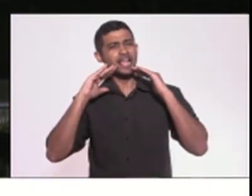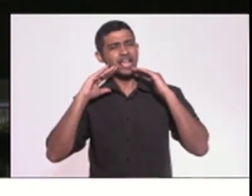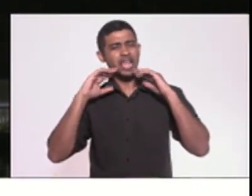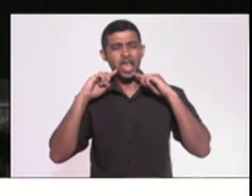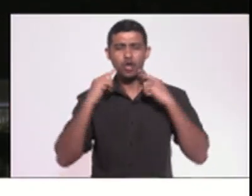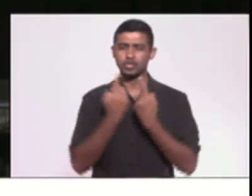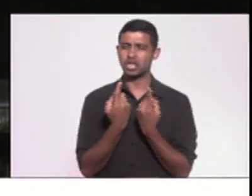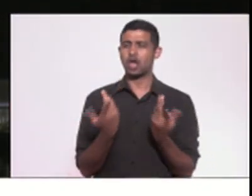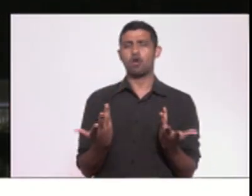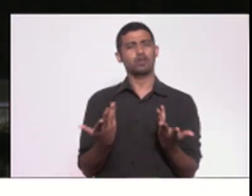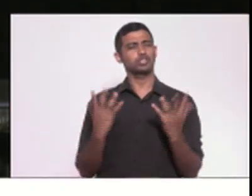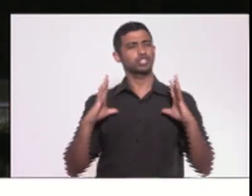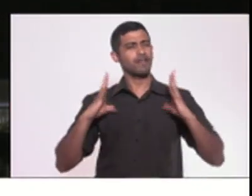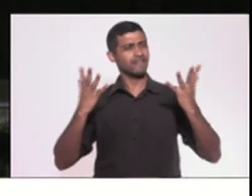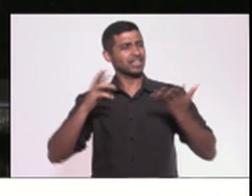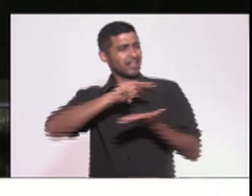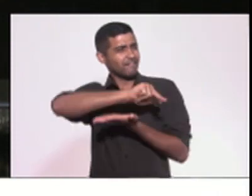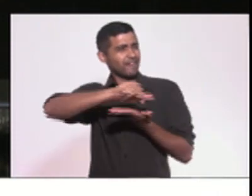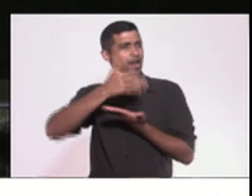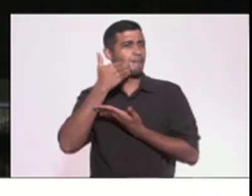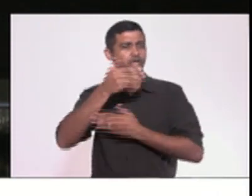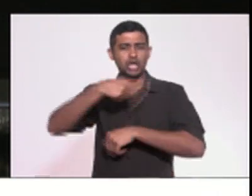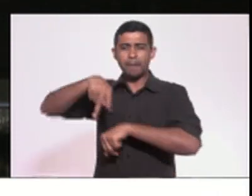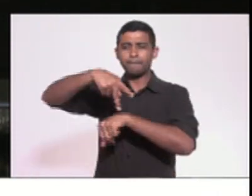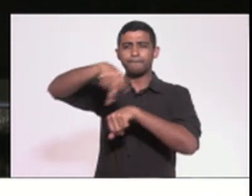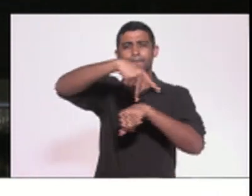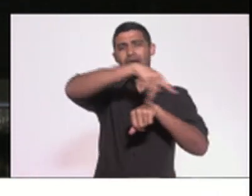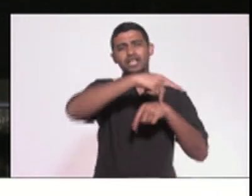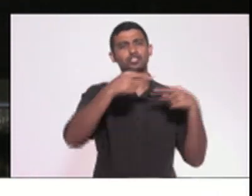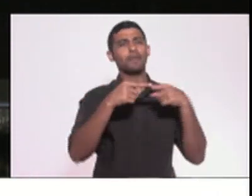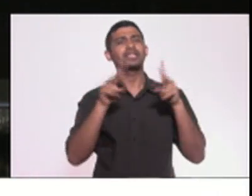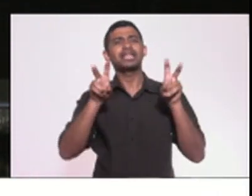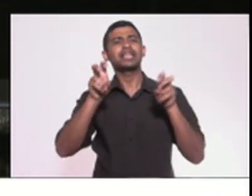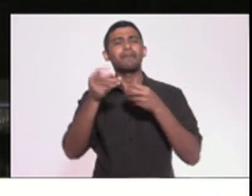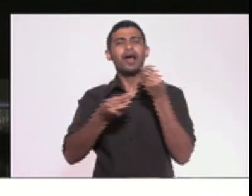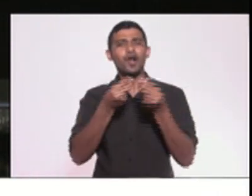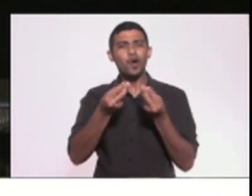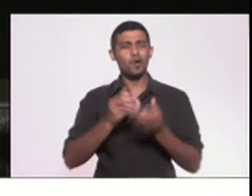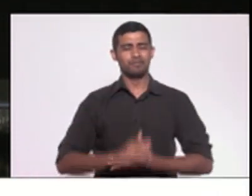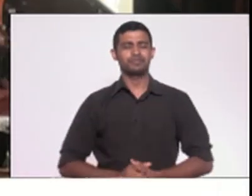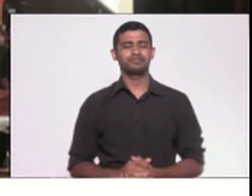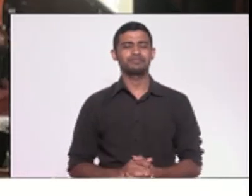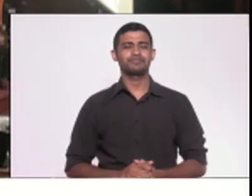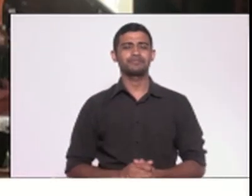como vários países estão lidando com essa temática.